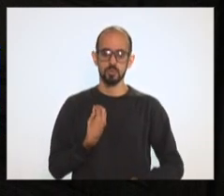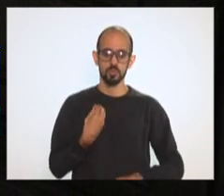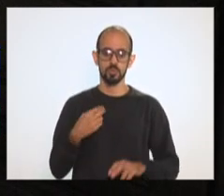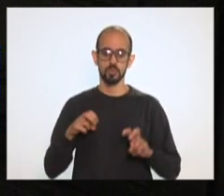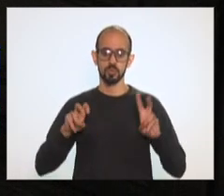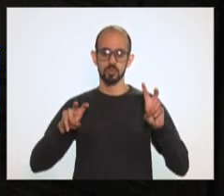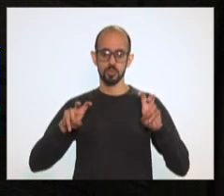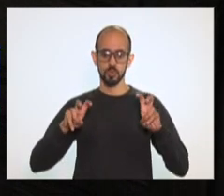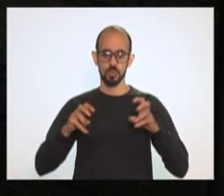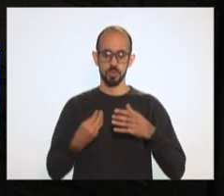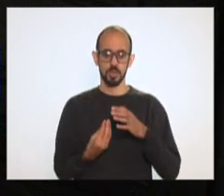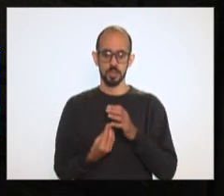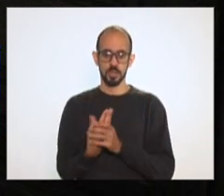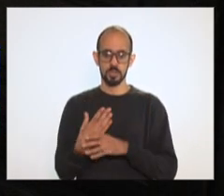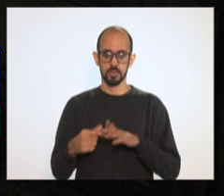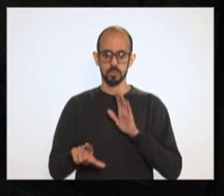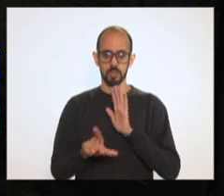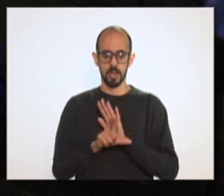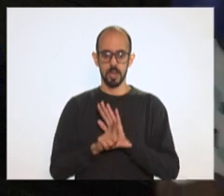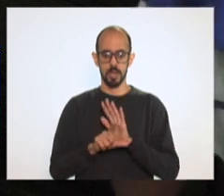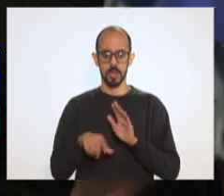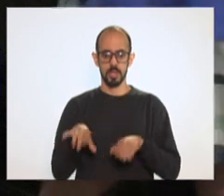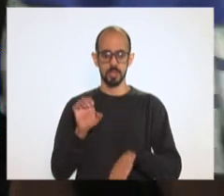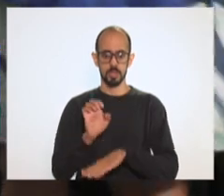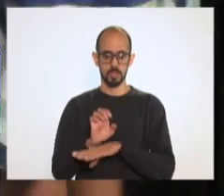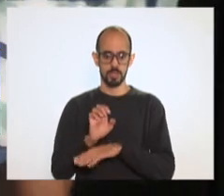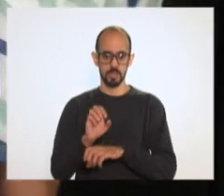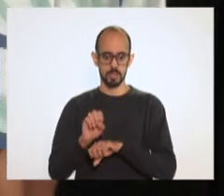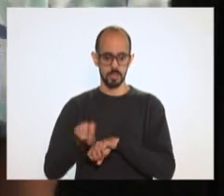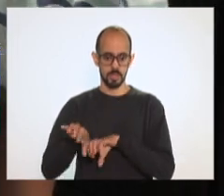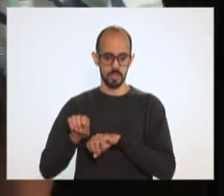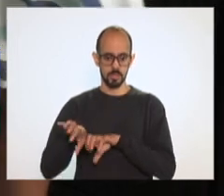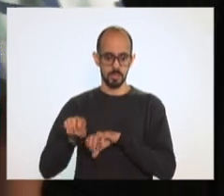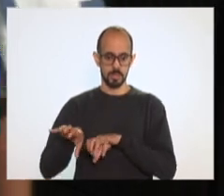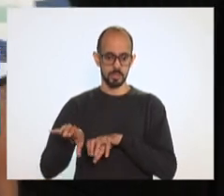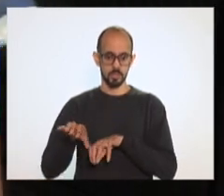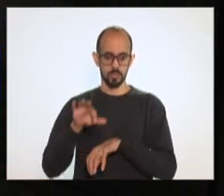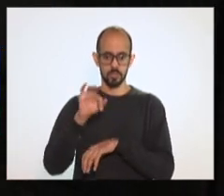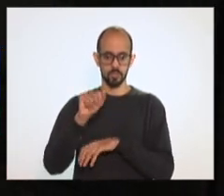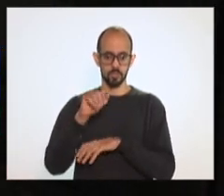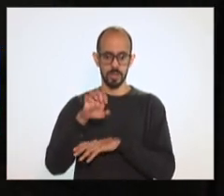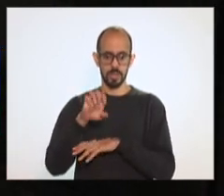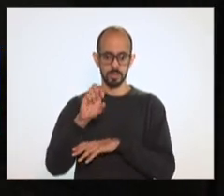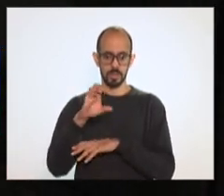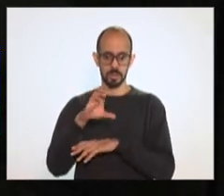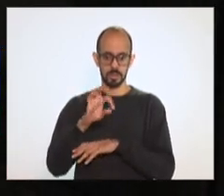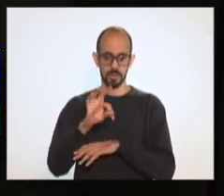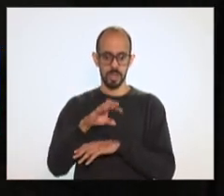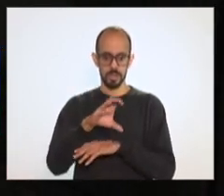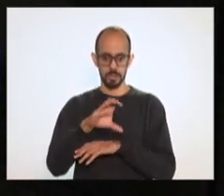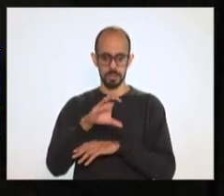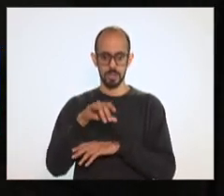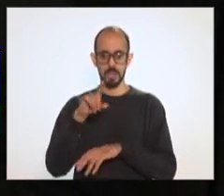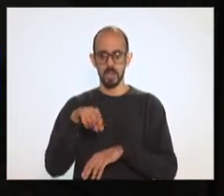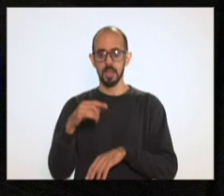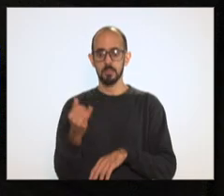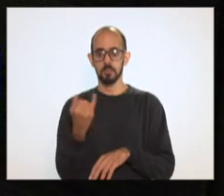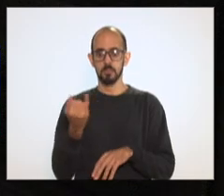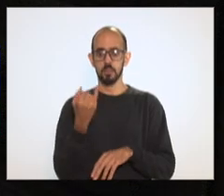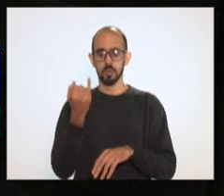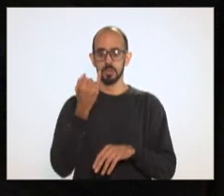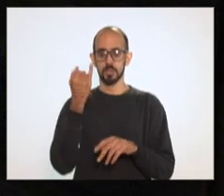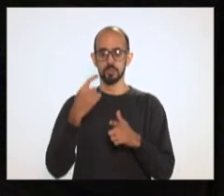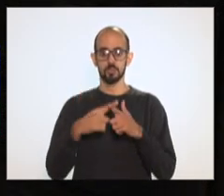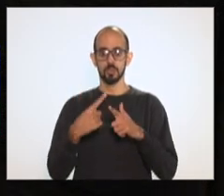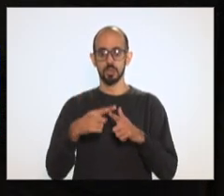objeto de audiência pública na comissão de educação com os servidores da FAETEC e de fato é uma questão muito relevante André porque o TJ